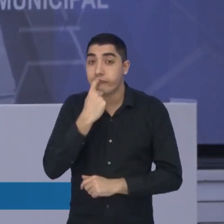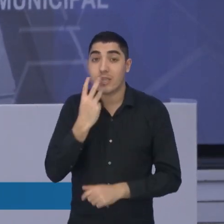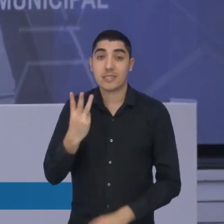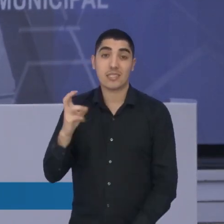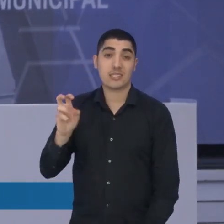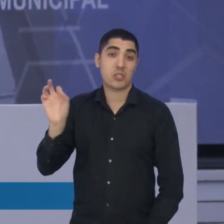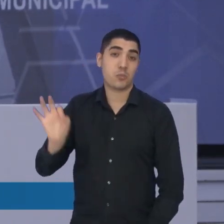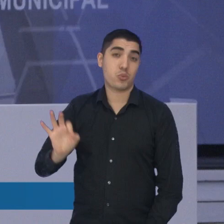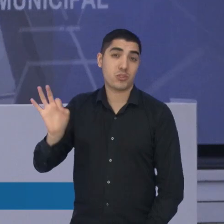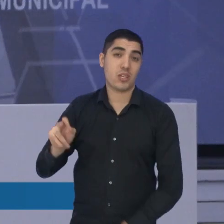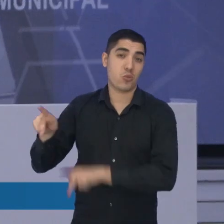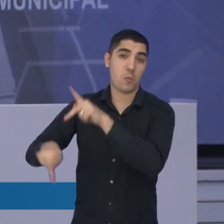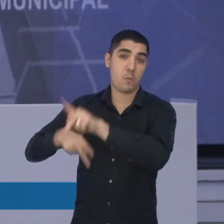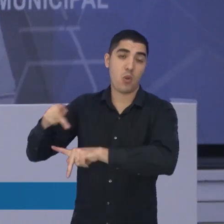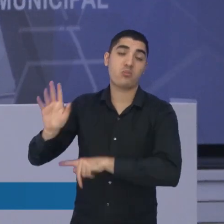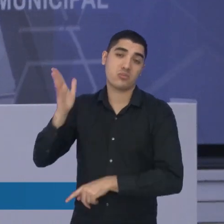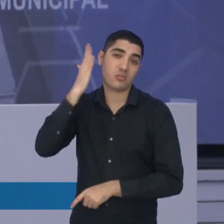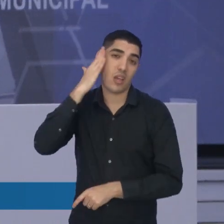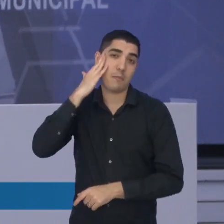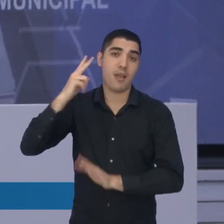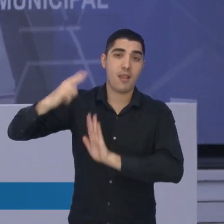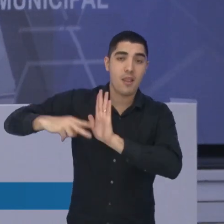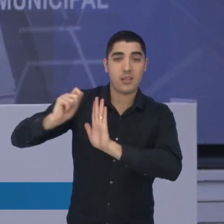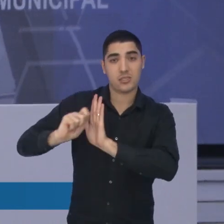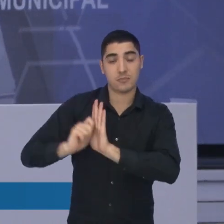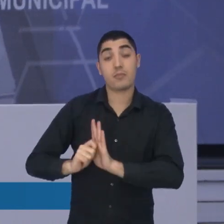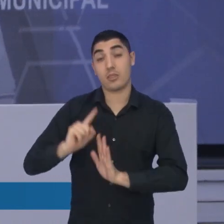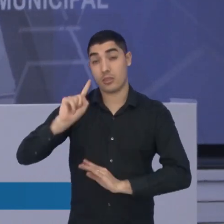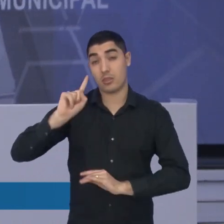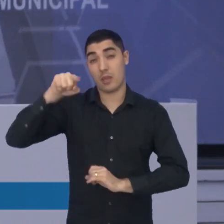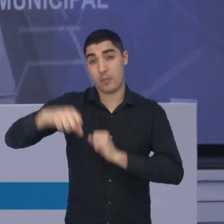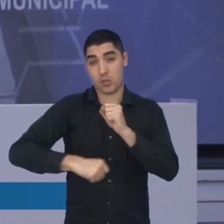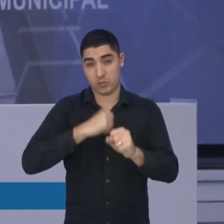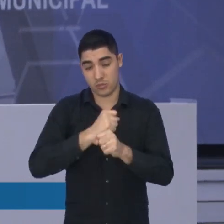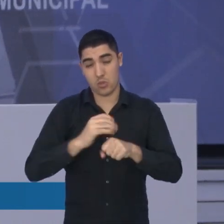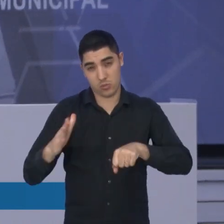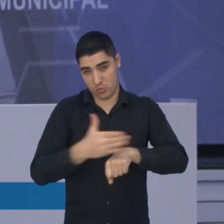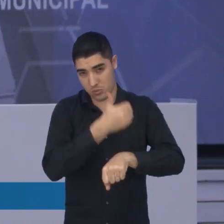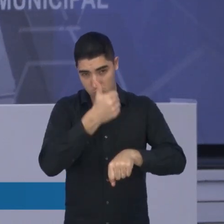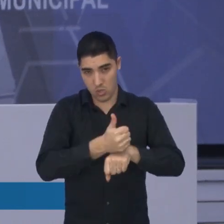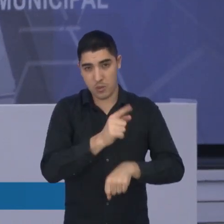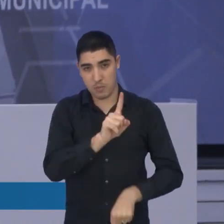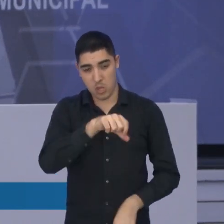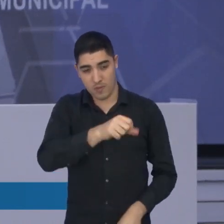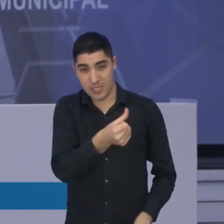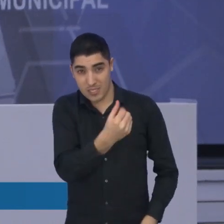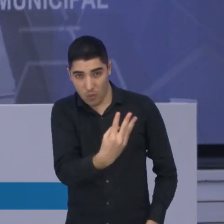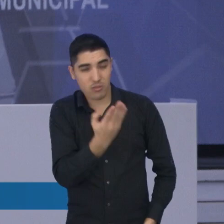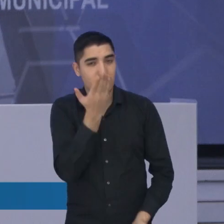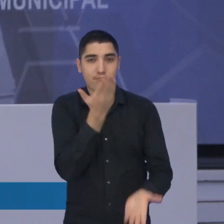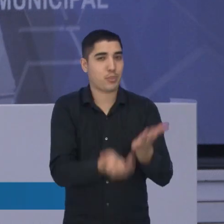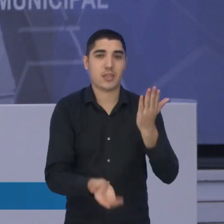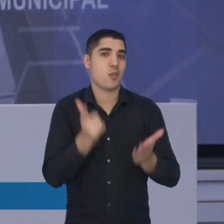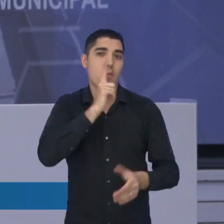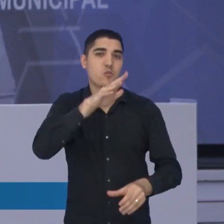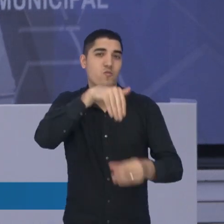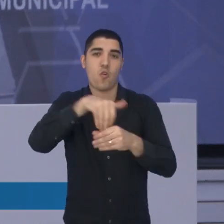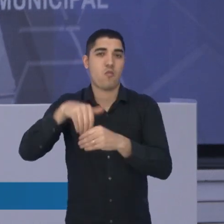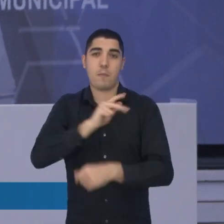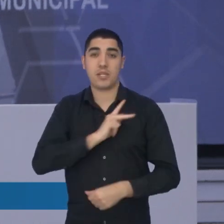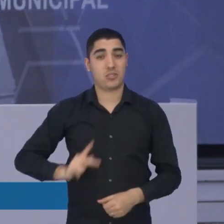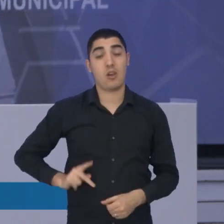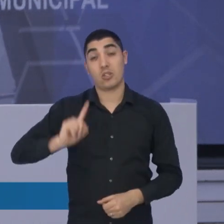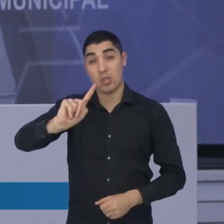população brasileira na época. Com o golpe de 64, perdemos o direito ao voto para presidente, que só foi reconquistado